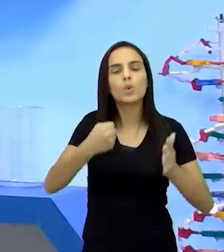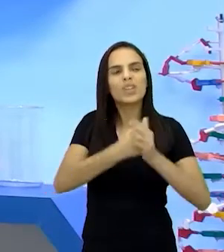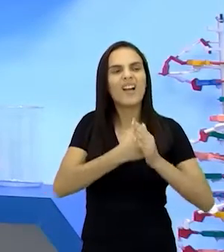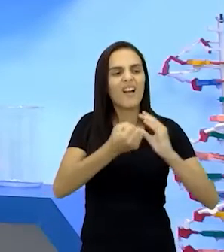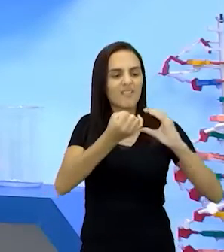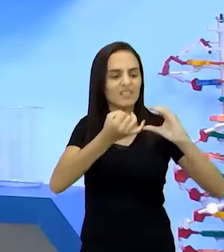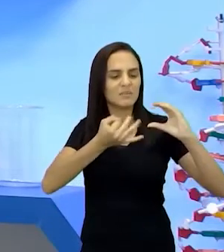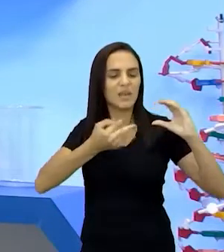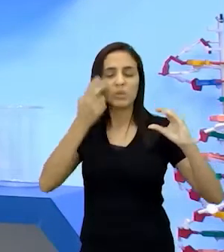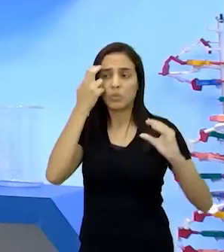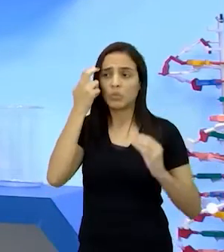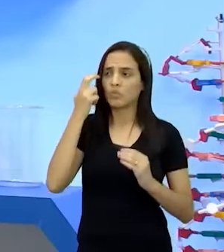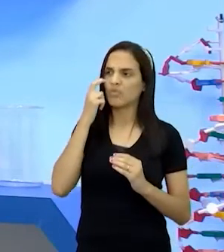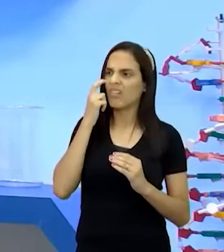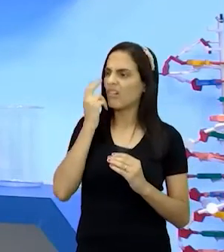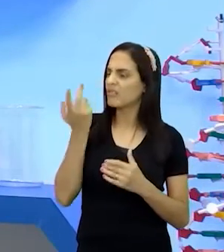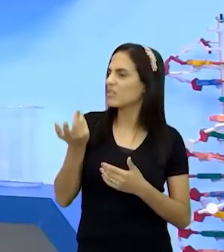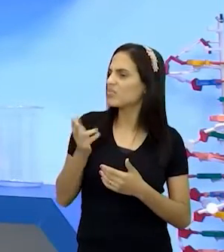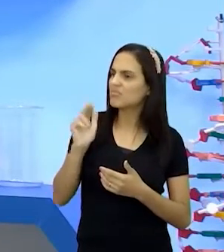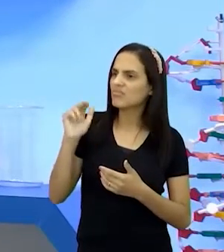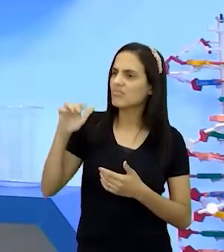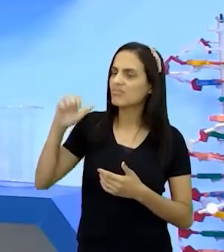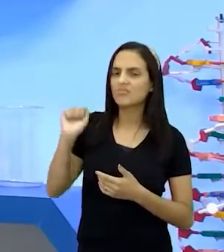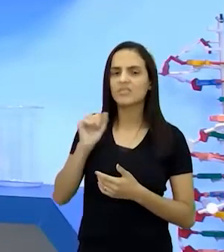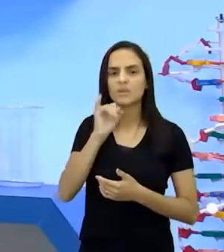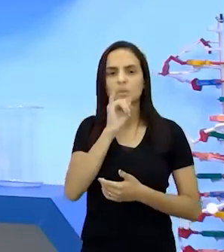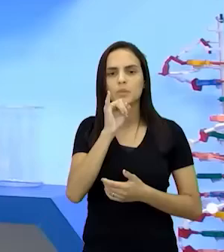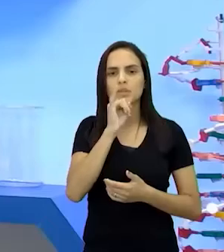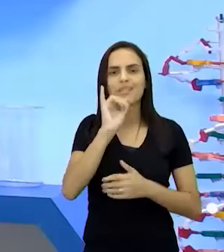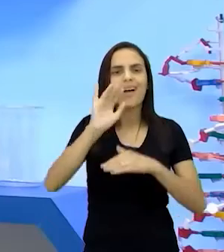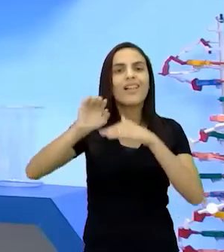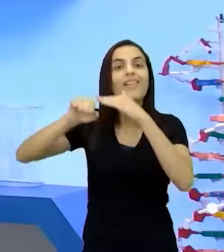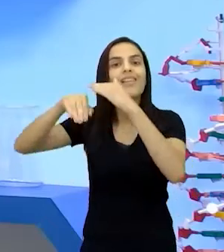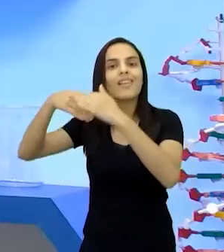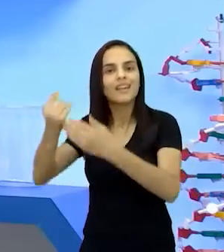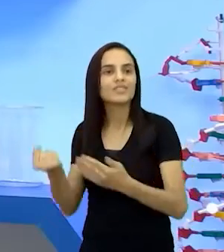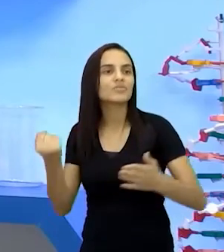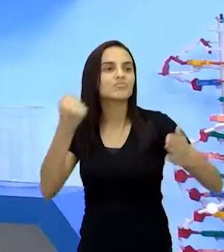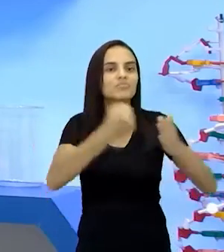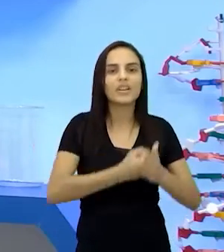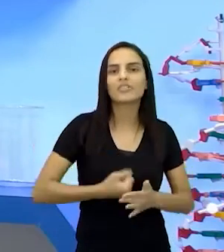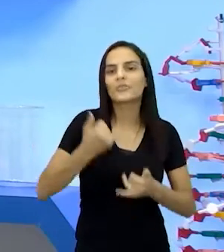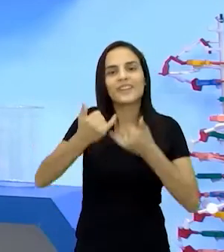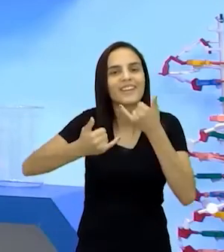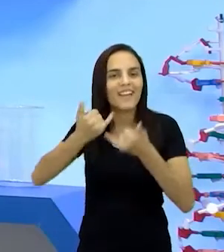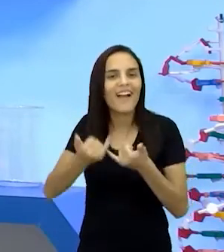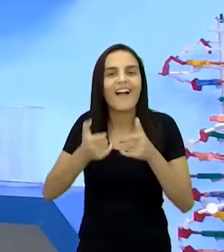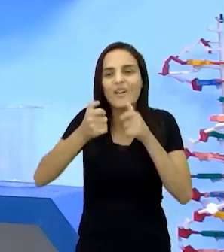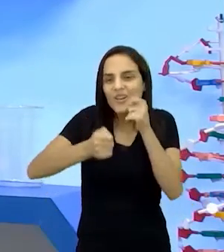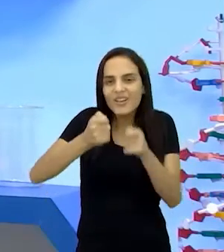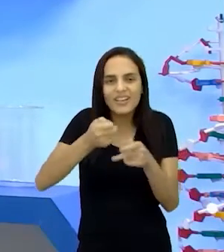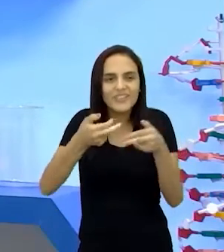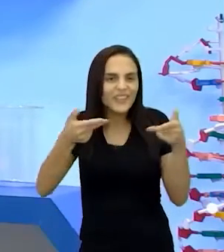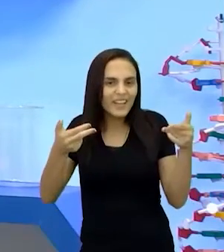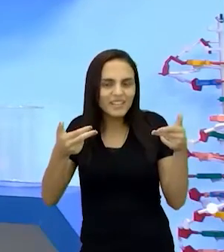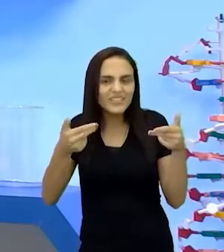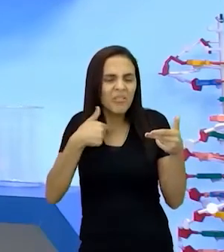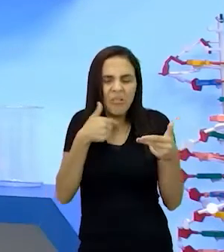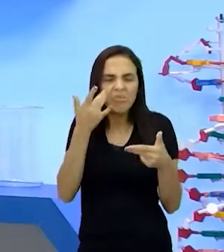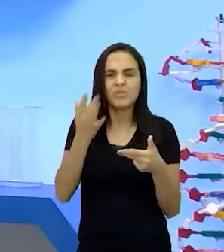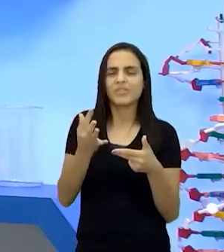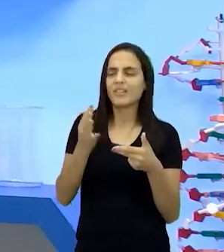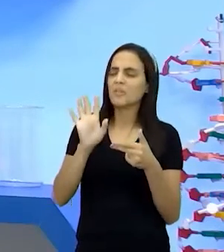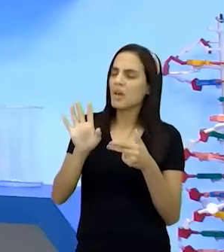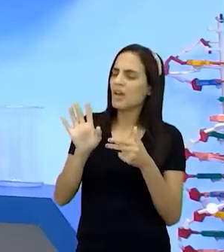aspecto cultural, como um aspecto que envolvesse algo além de, sei lá, brincadeira, jogo. O que tem